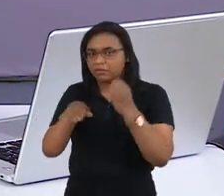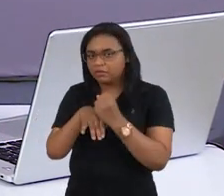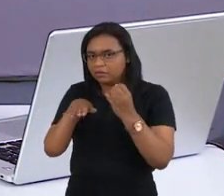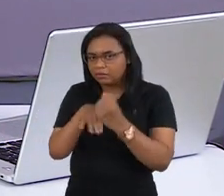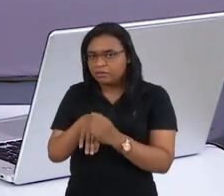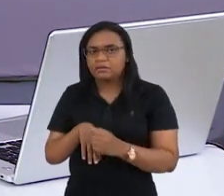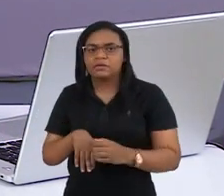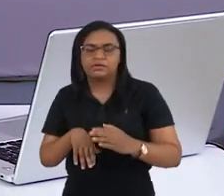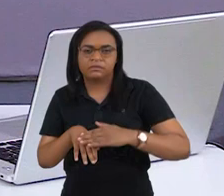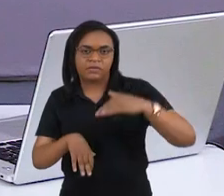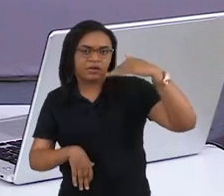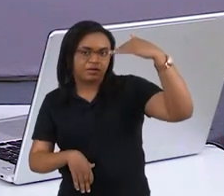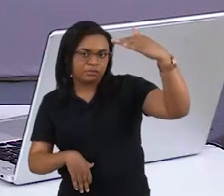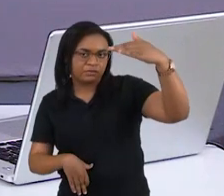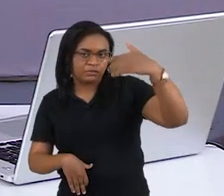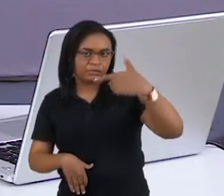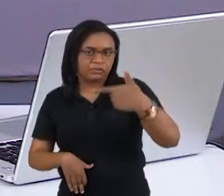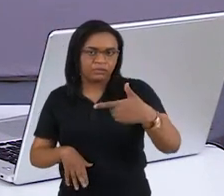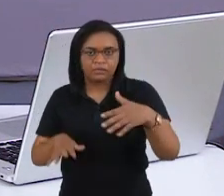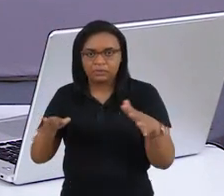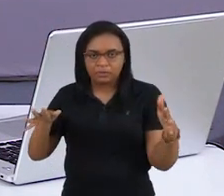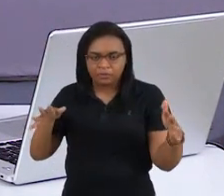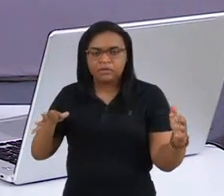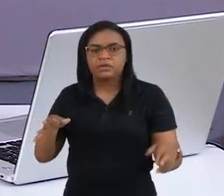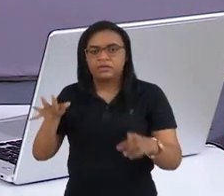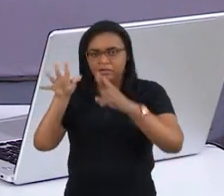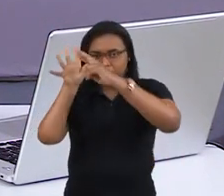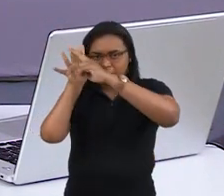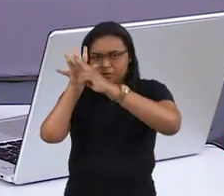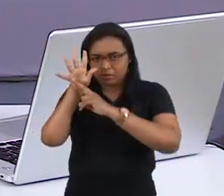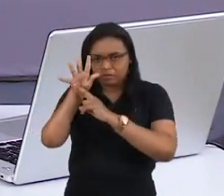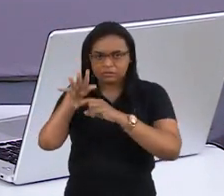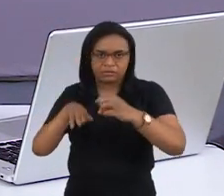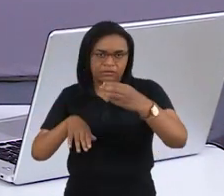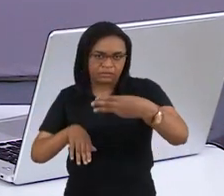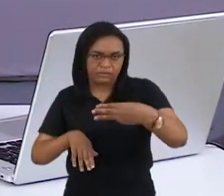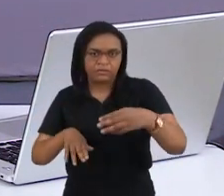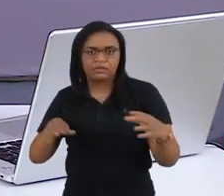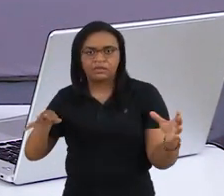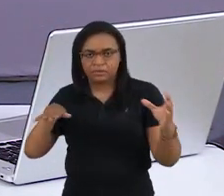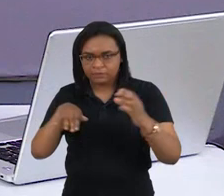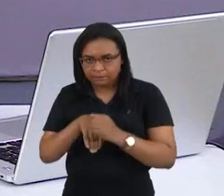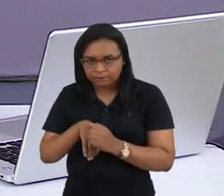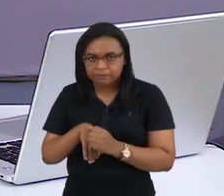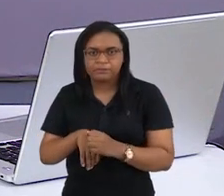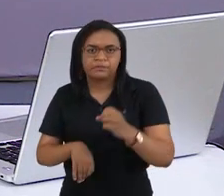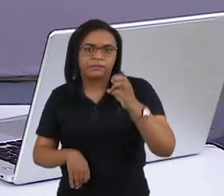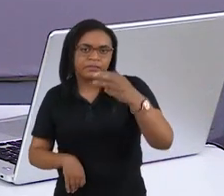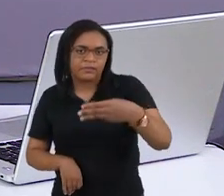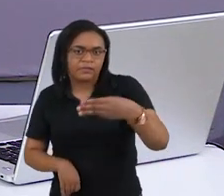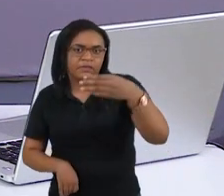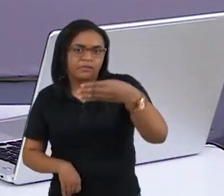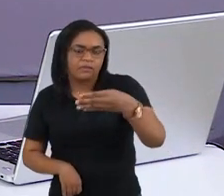de mais de duas grandezas. Por isso, o termo regra de 3 composta. Pode ser 3, 4, 5, vai depender de